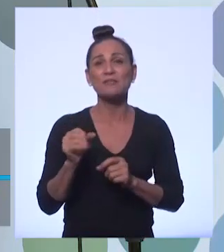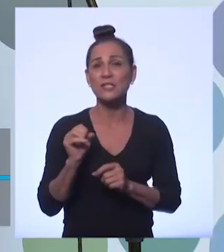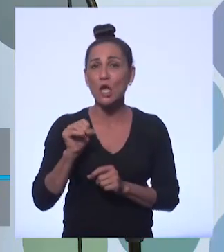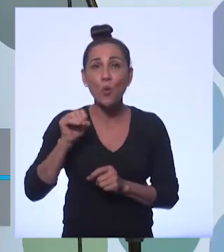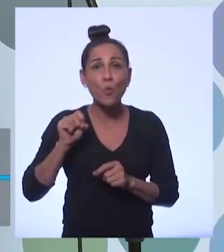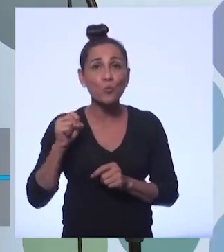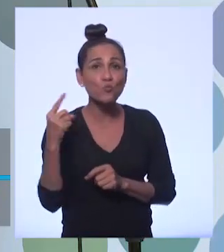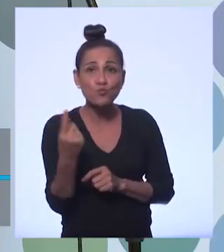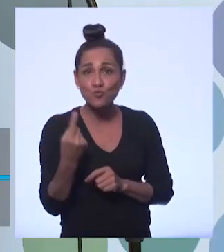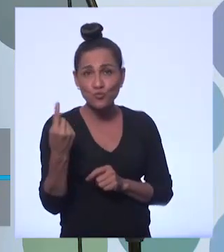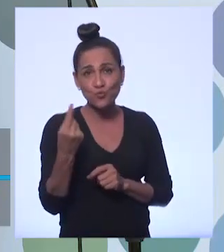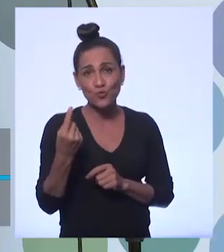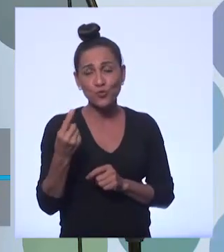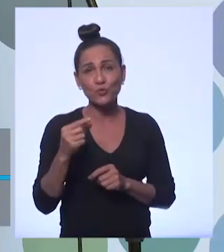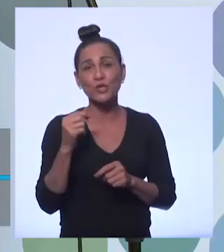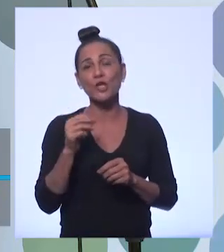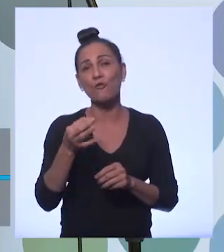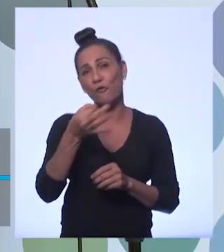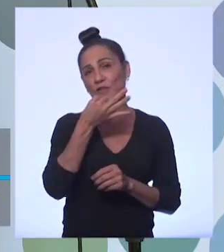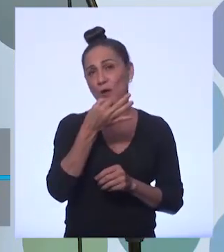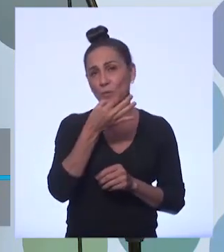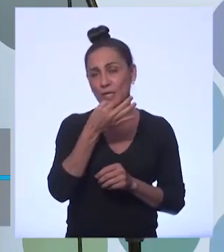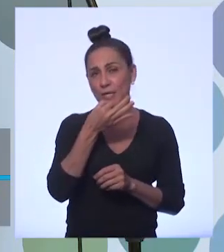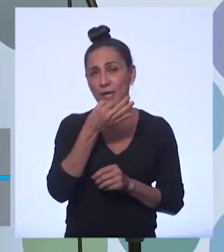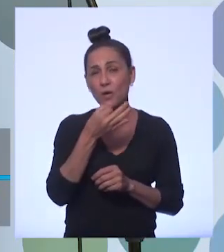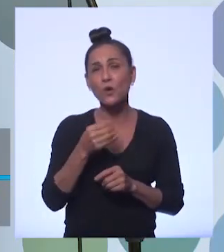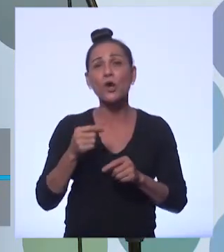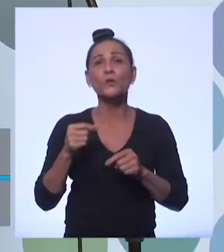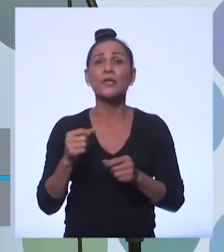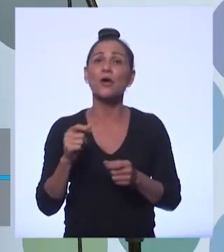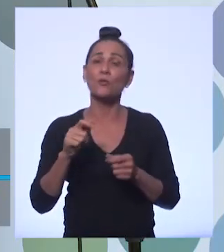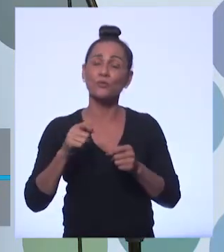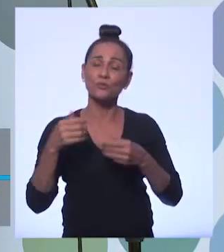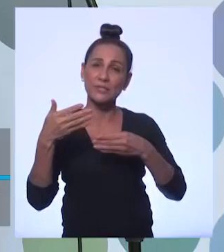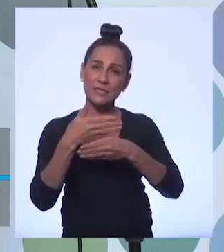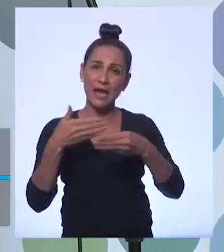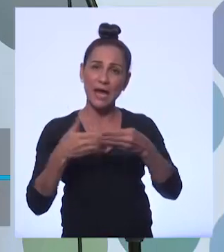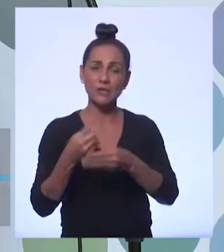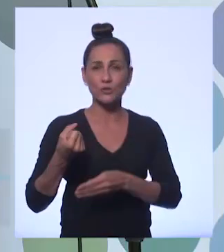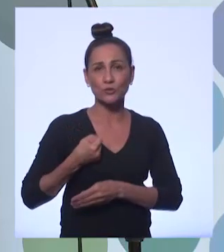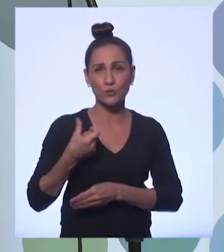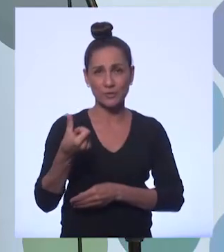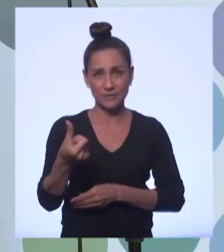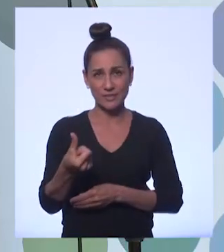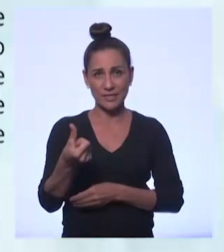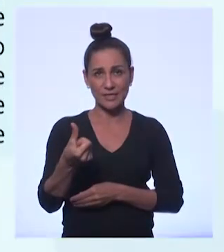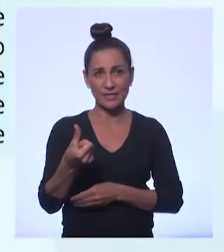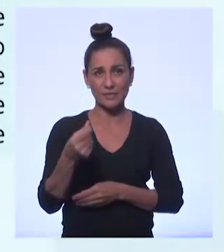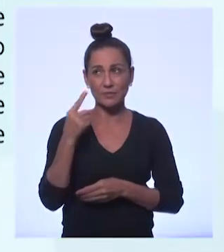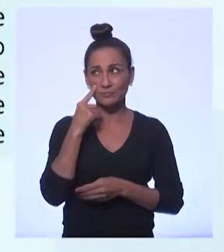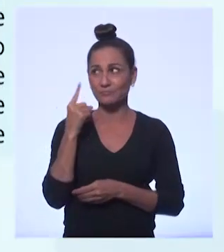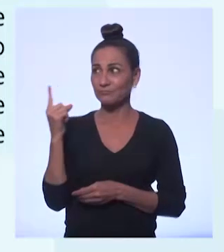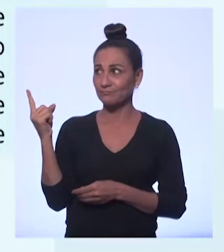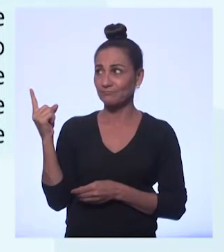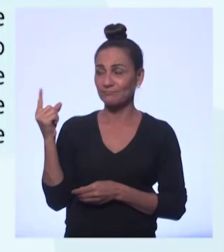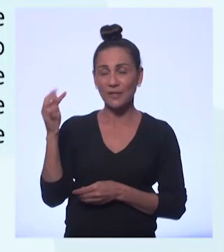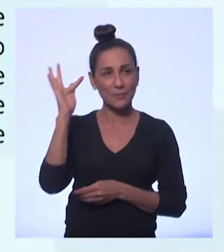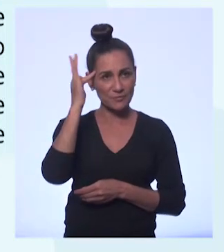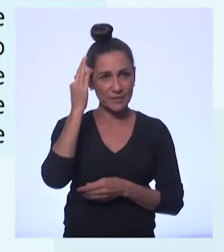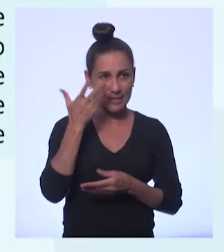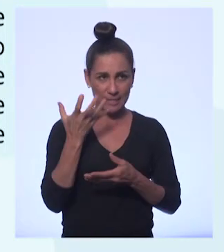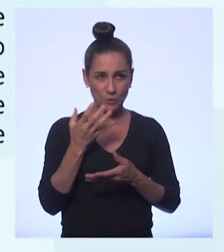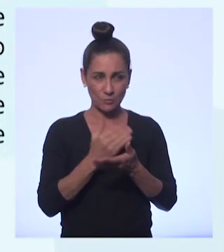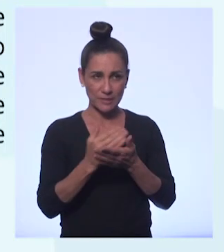que eu vou comentar mais, que é o slide número 6, que é esse daí, né? Então, você quer ler, Mafê? Vamos